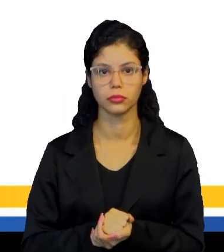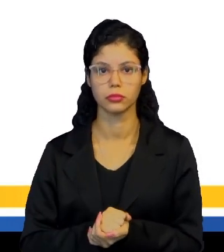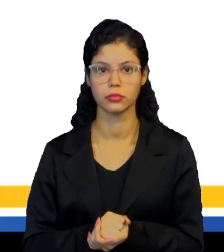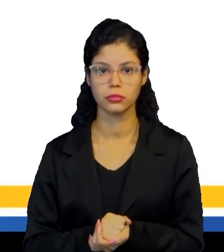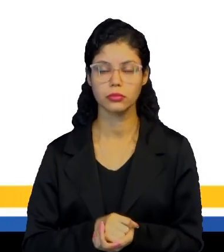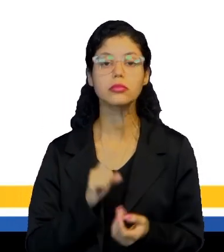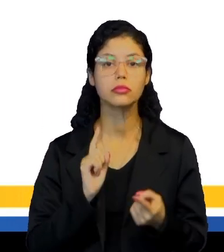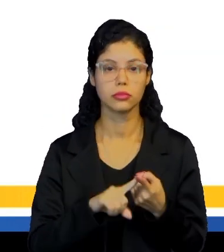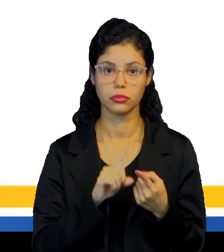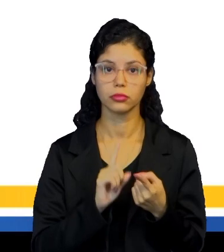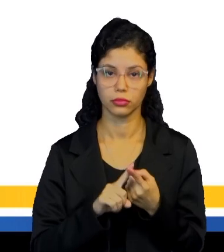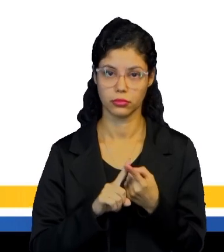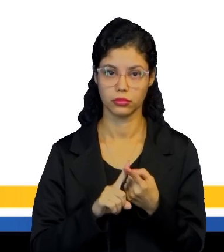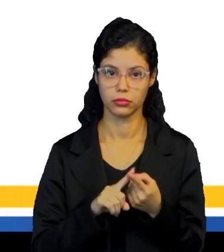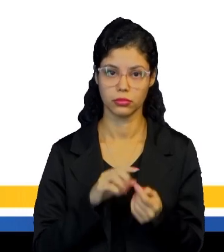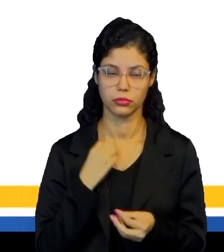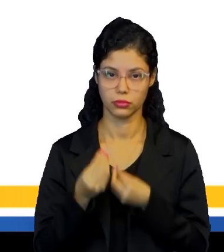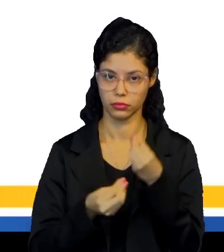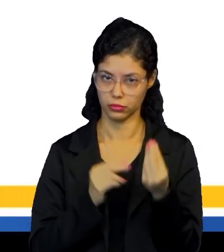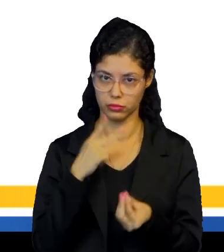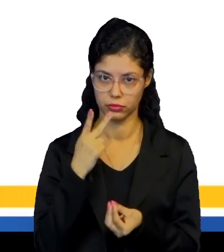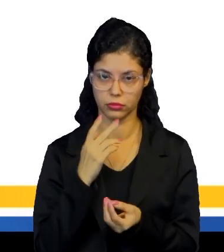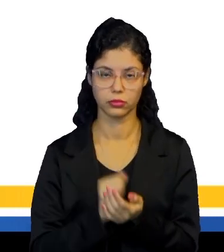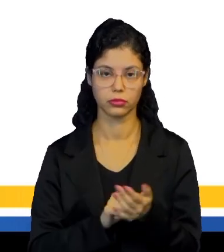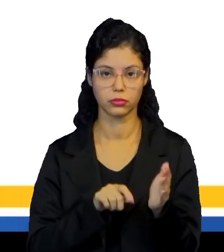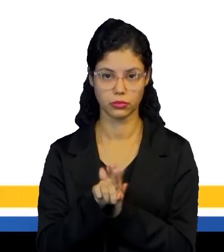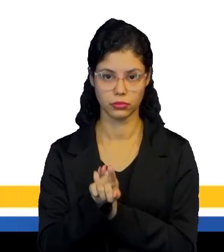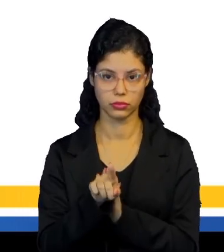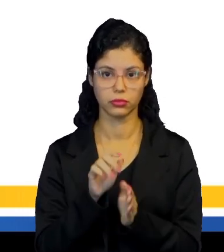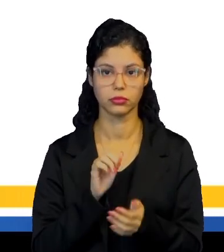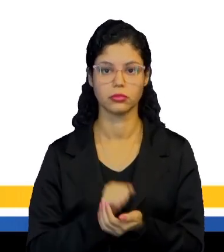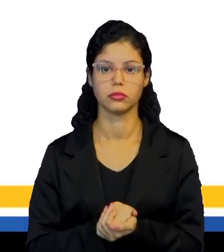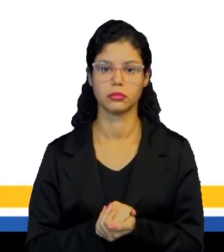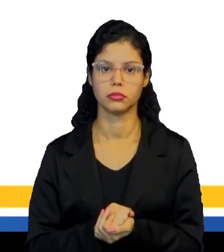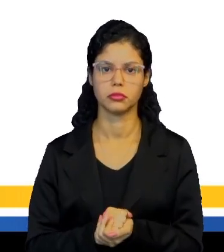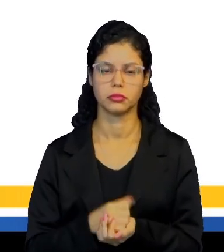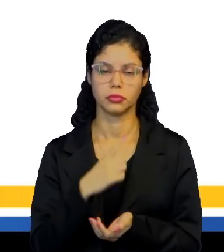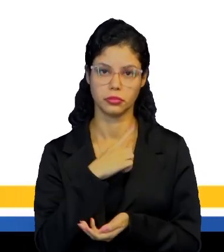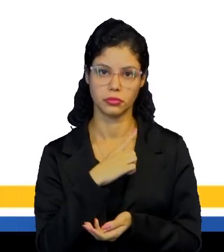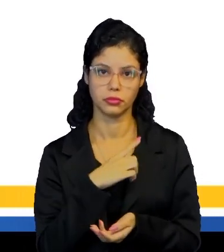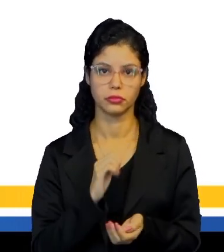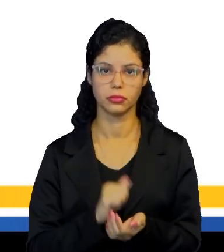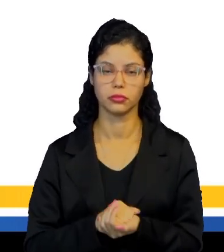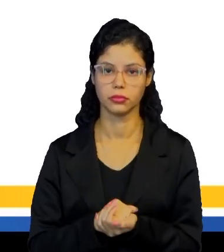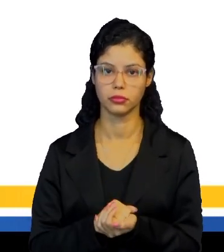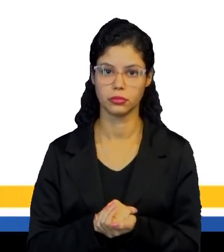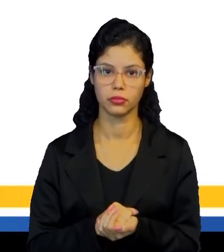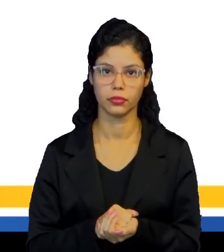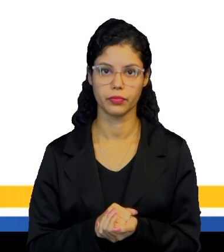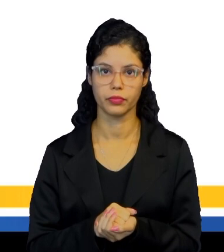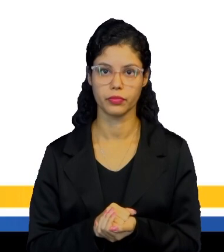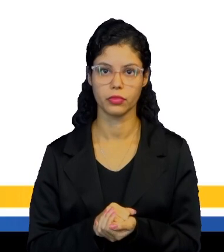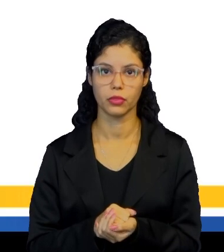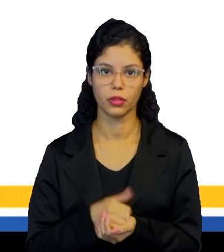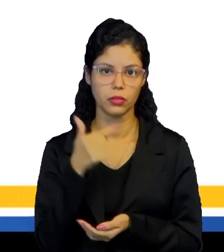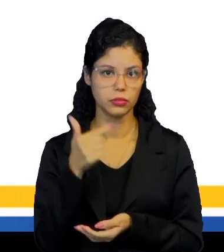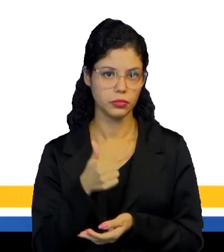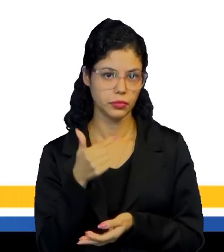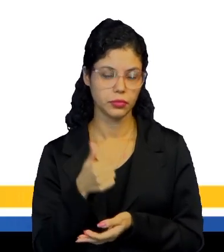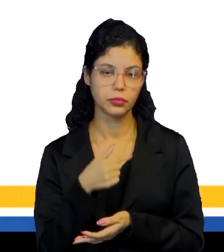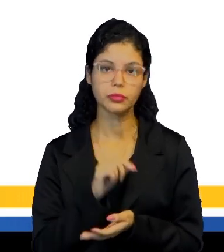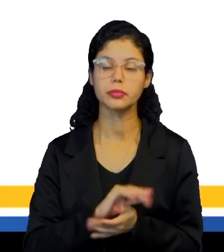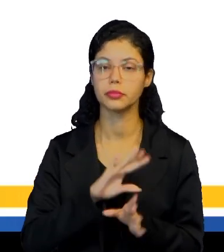se o primeiro Como diz aqui a questão o primeiro gastou tanto o